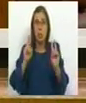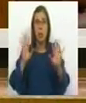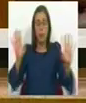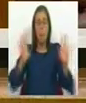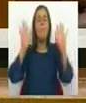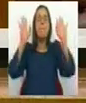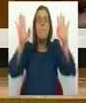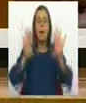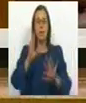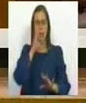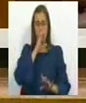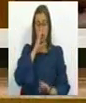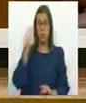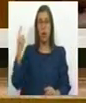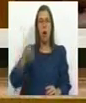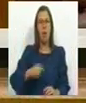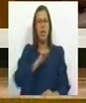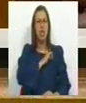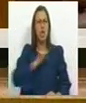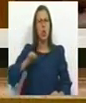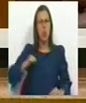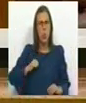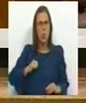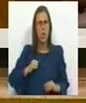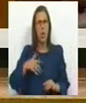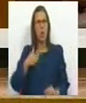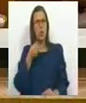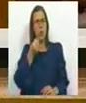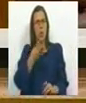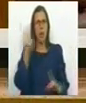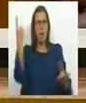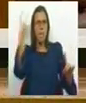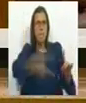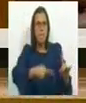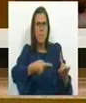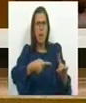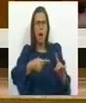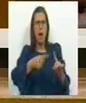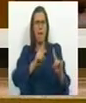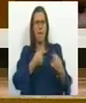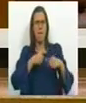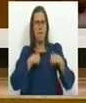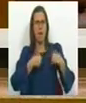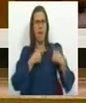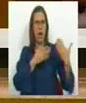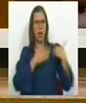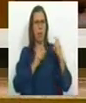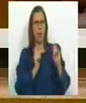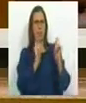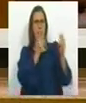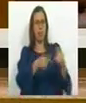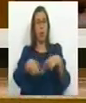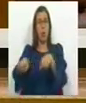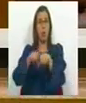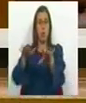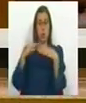Mas que se obrigue os senhorios a praticar solidariedade à força e a arcar com a responsabilidade da